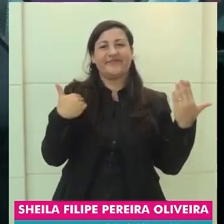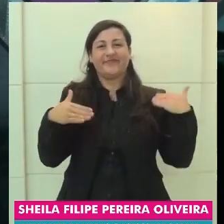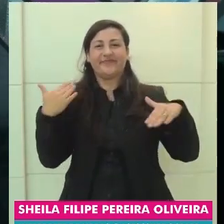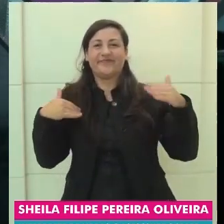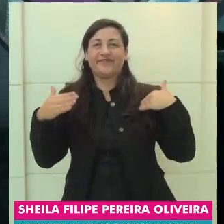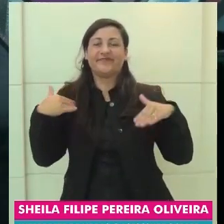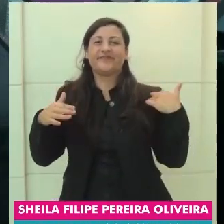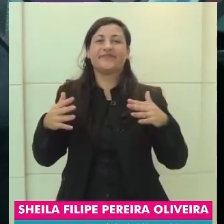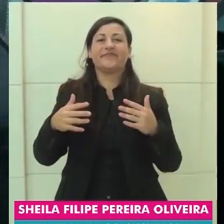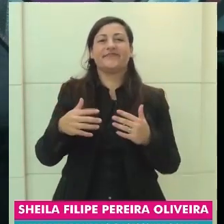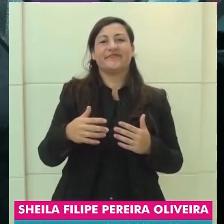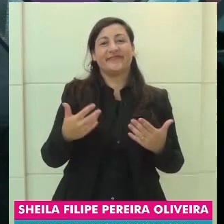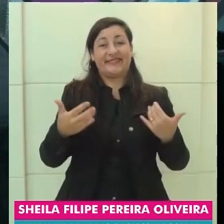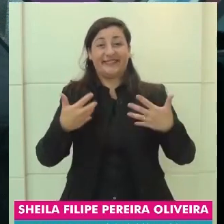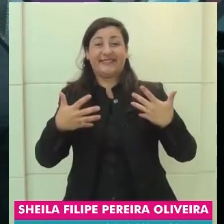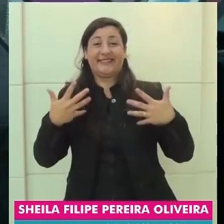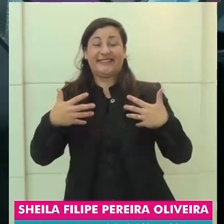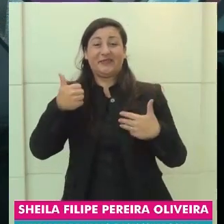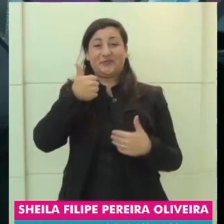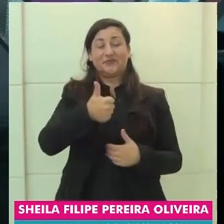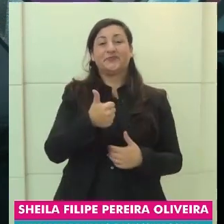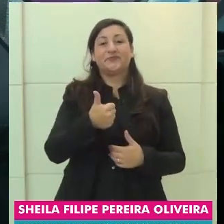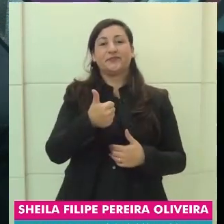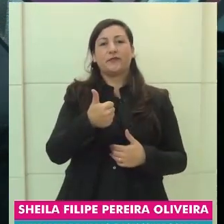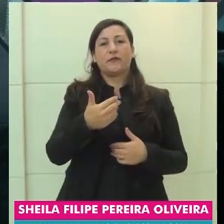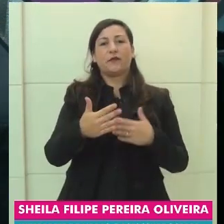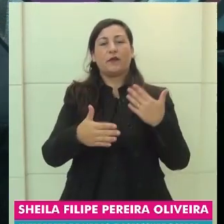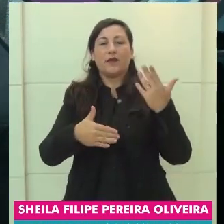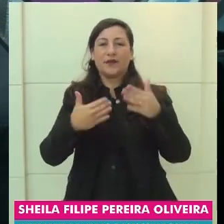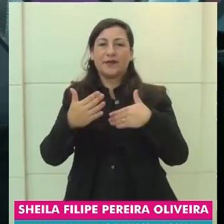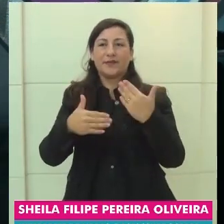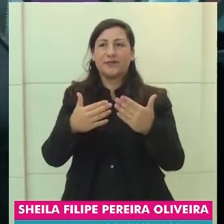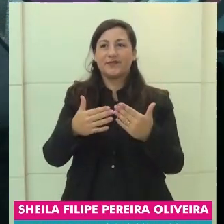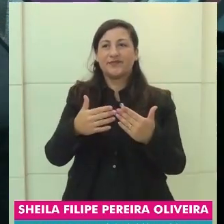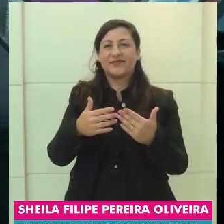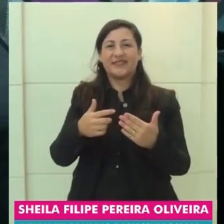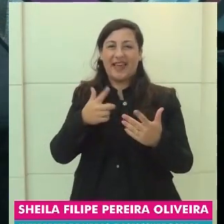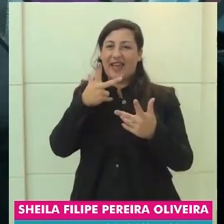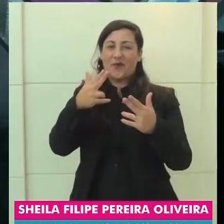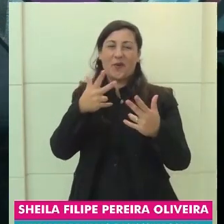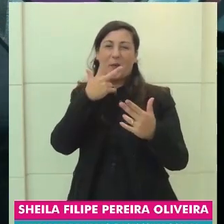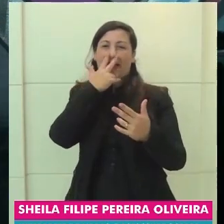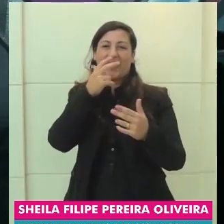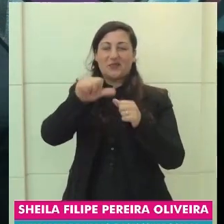Vamos no parque, se divertir e tal. Aí a gente vira criança também, né?